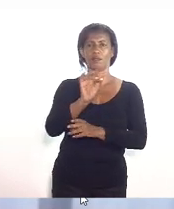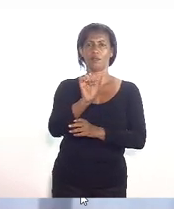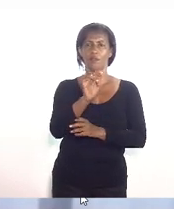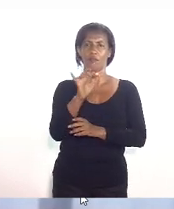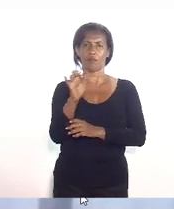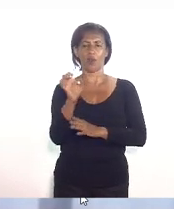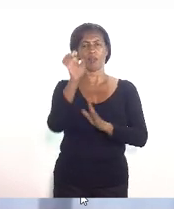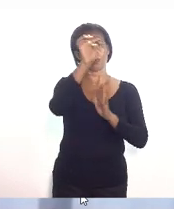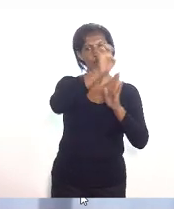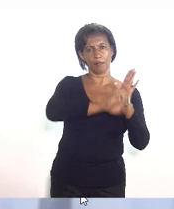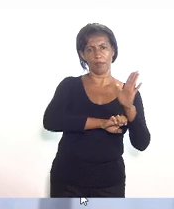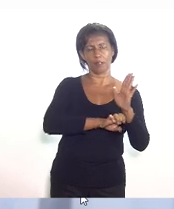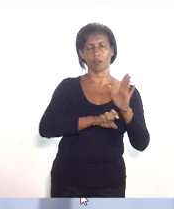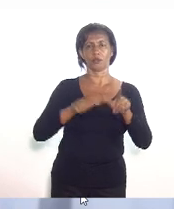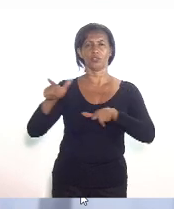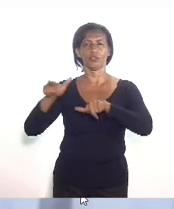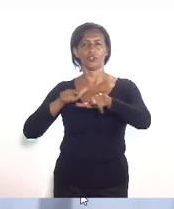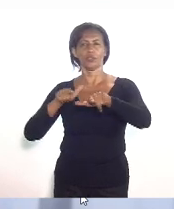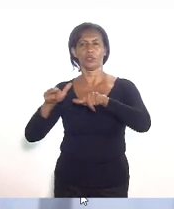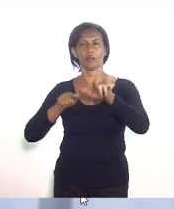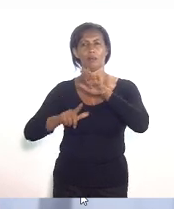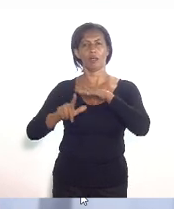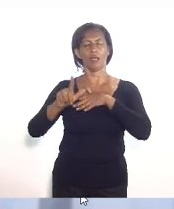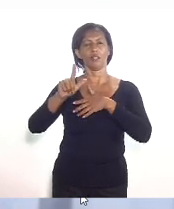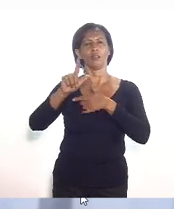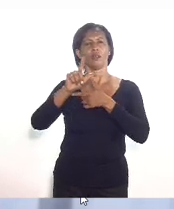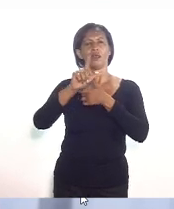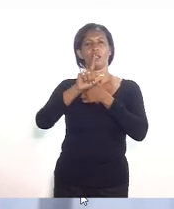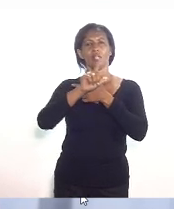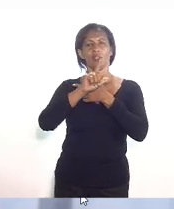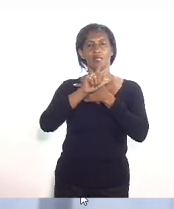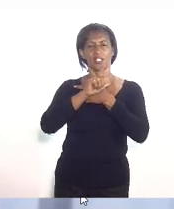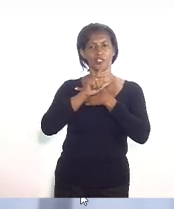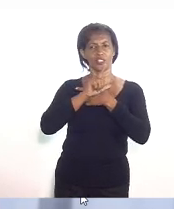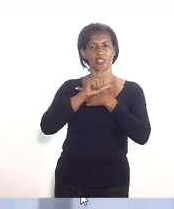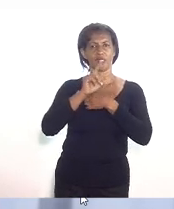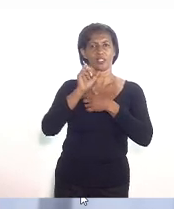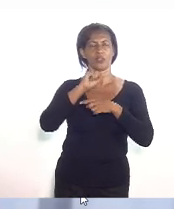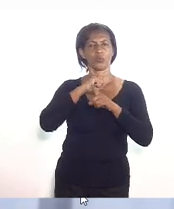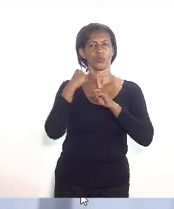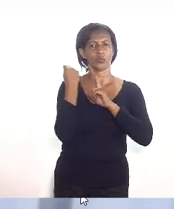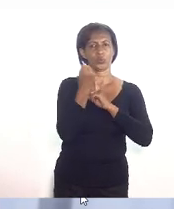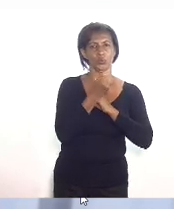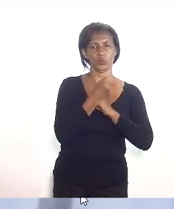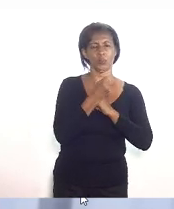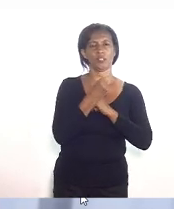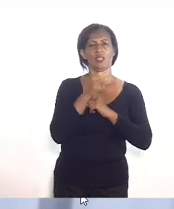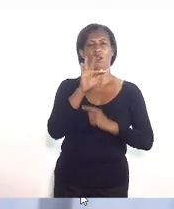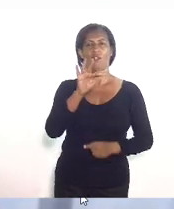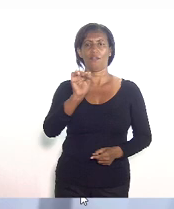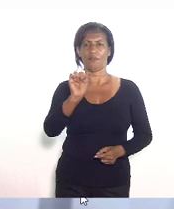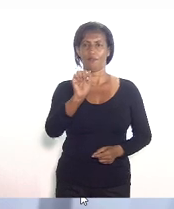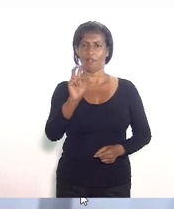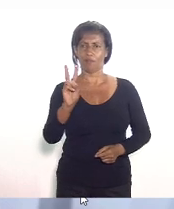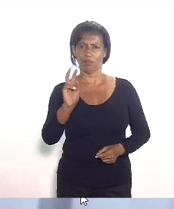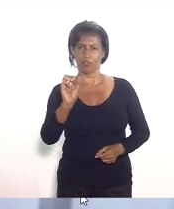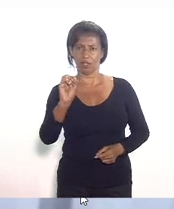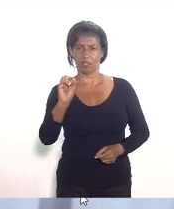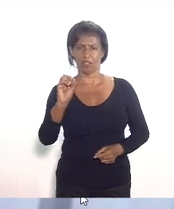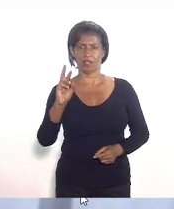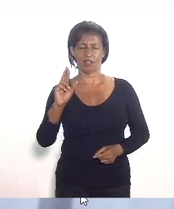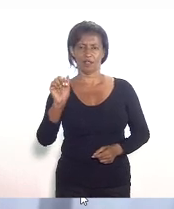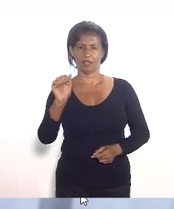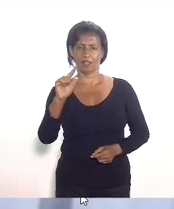emendas. De trabalho, legislação social e seguridade social, favorável com emenda. e de orçamento,